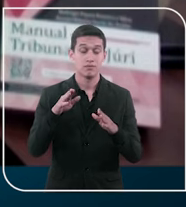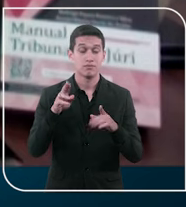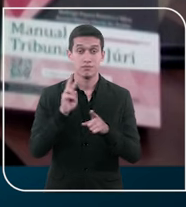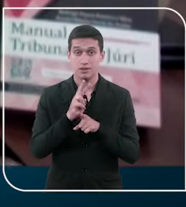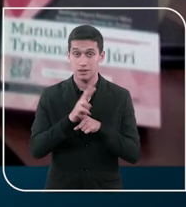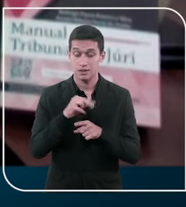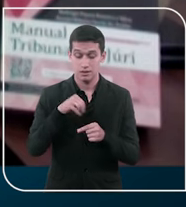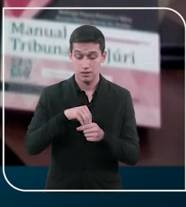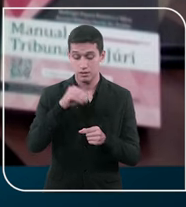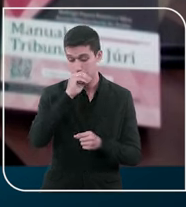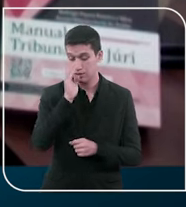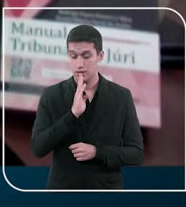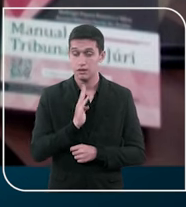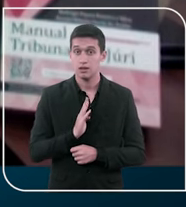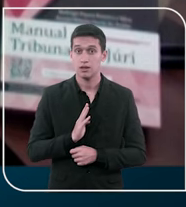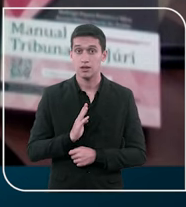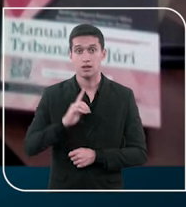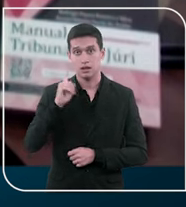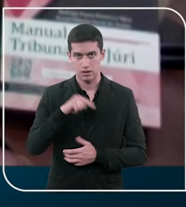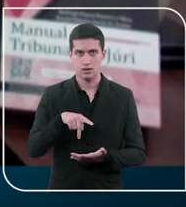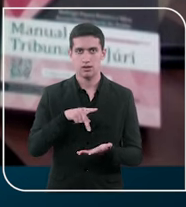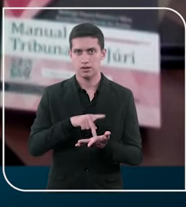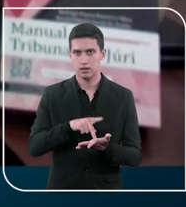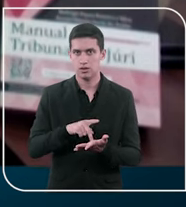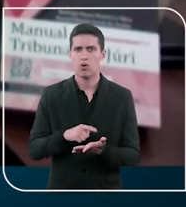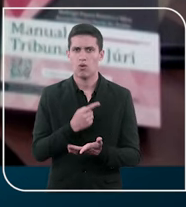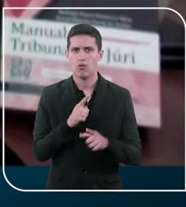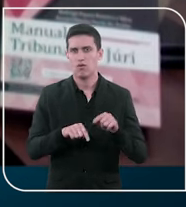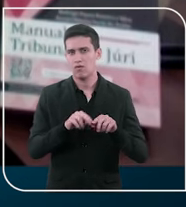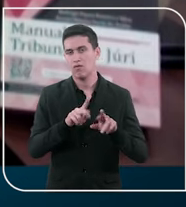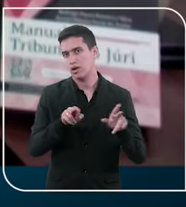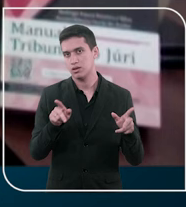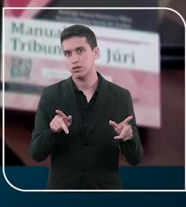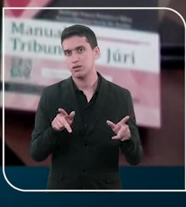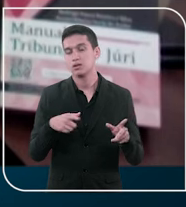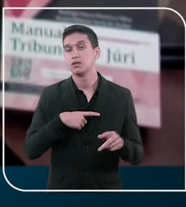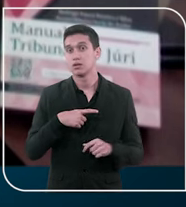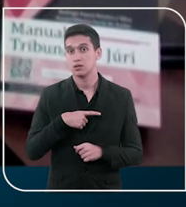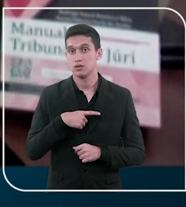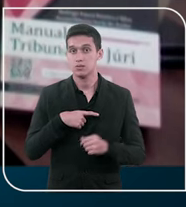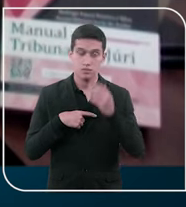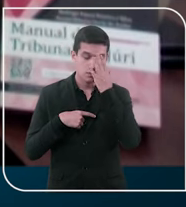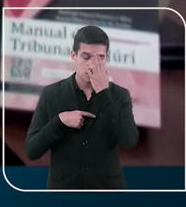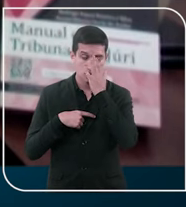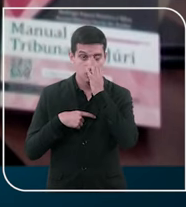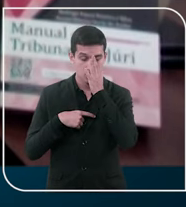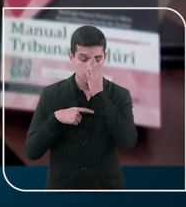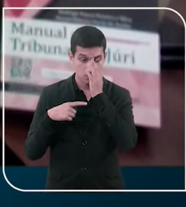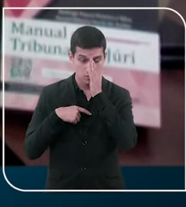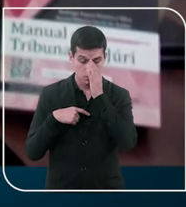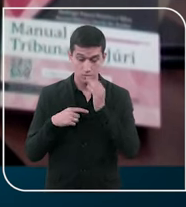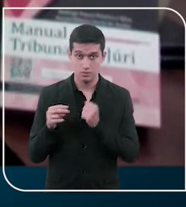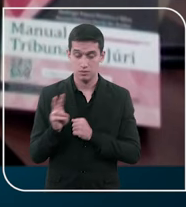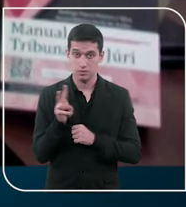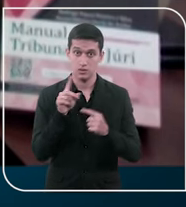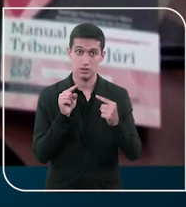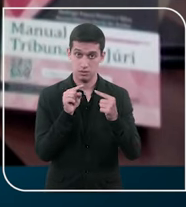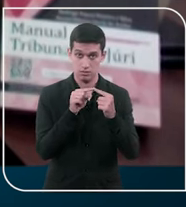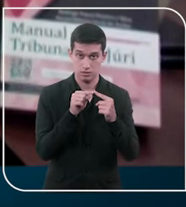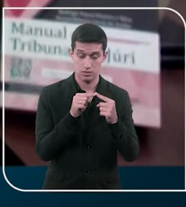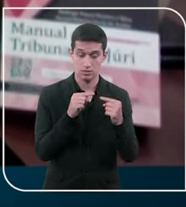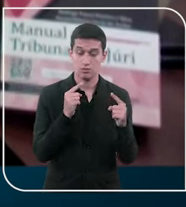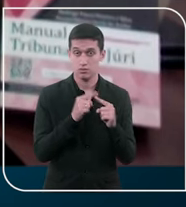na verdade, o que mais se protege no Brasil é mesmo o patrimônio, são